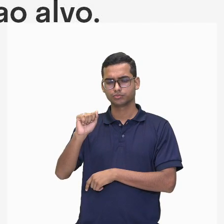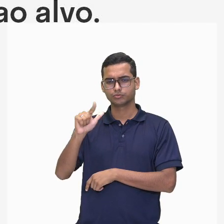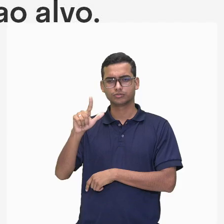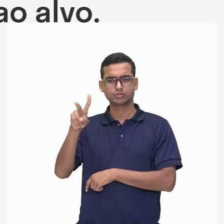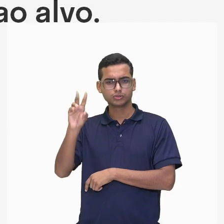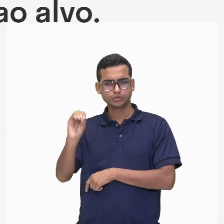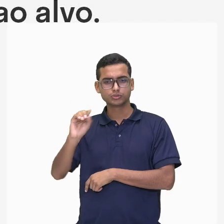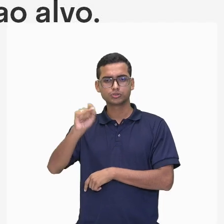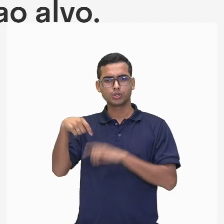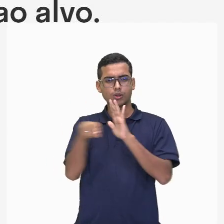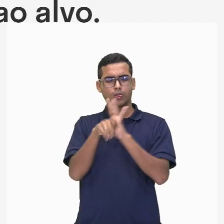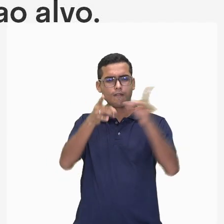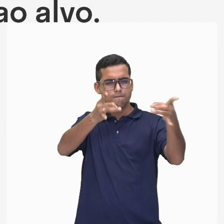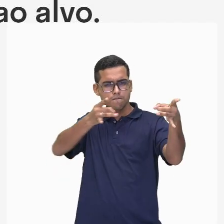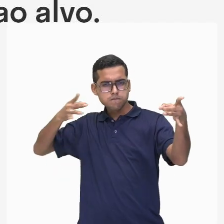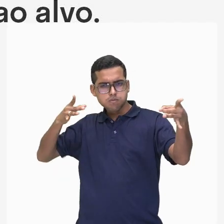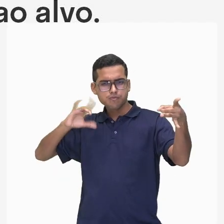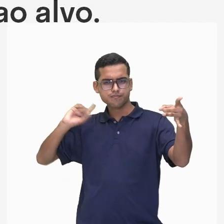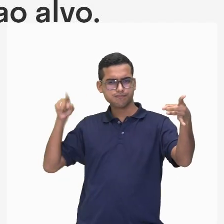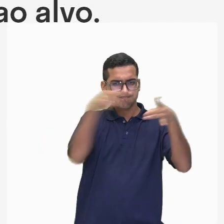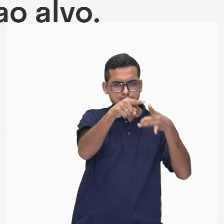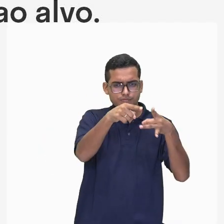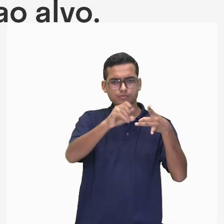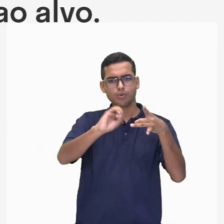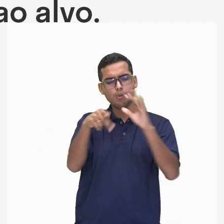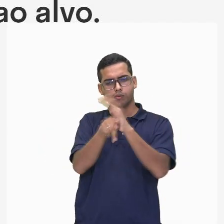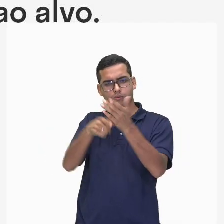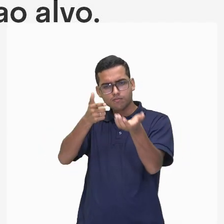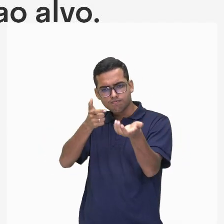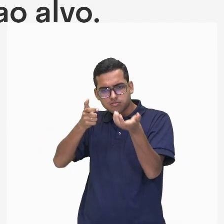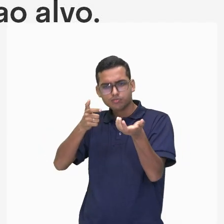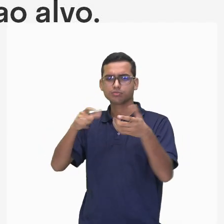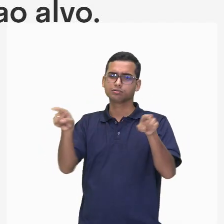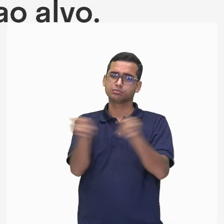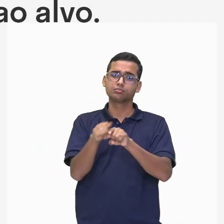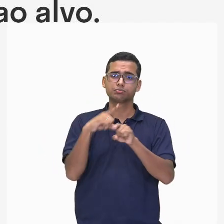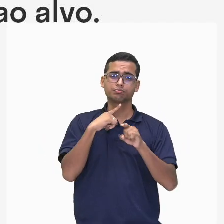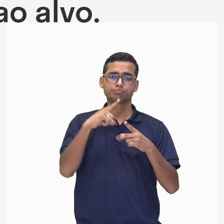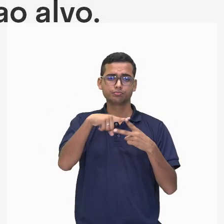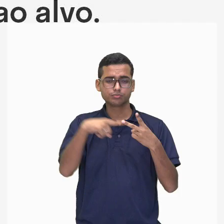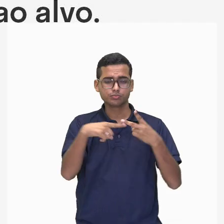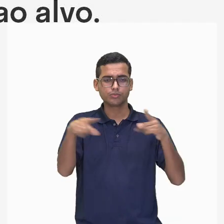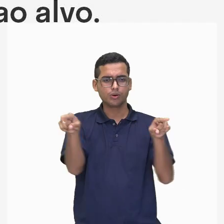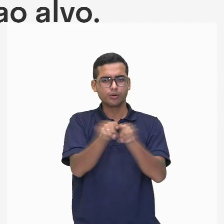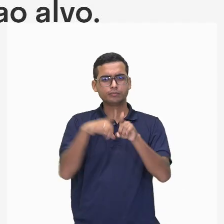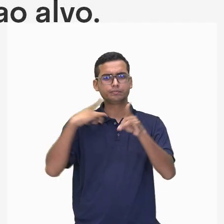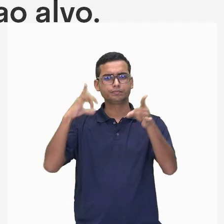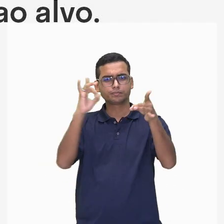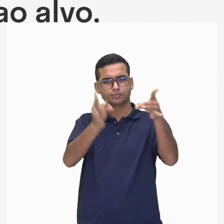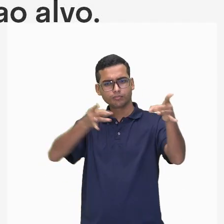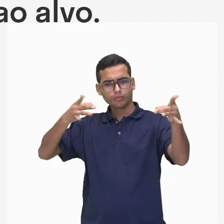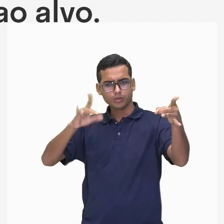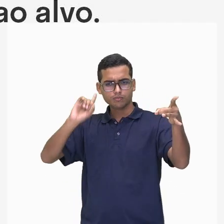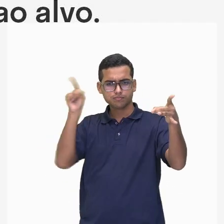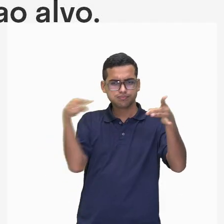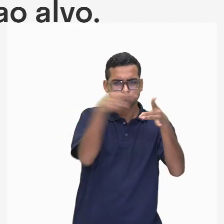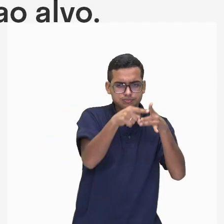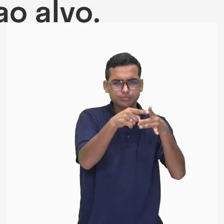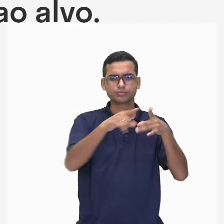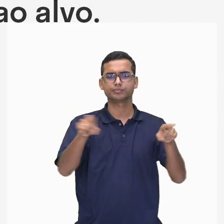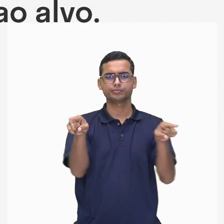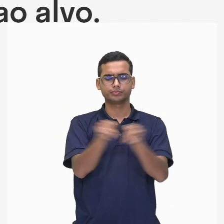o próprio tiro com arco, né? Que antes era conhecido como arco e flecha, hoje é chamado de